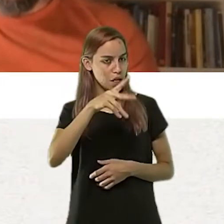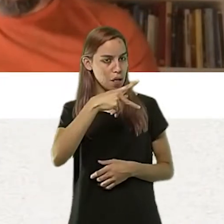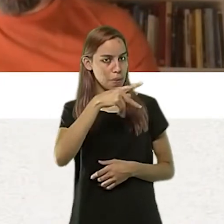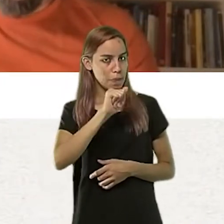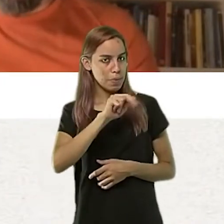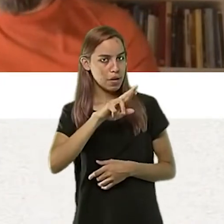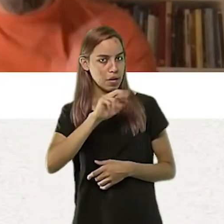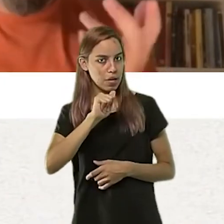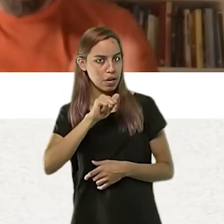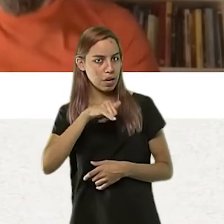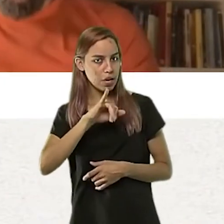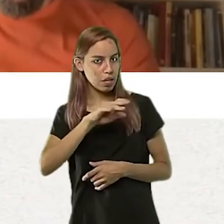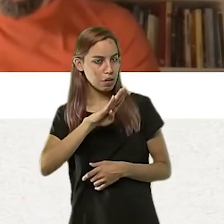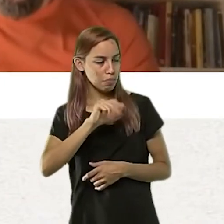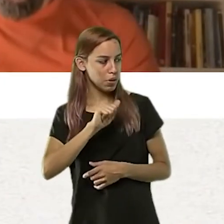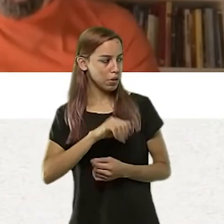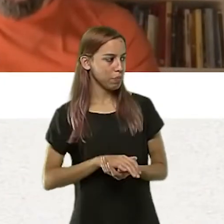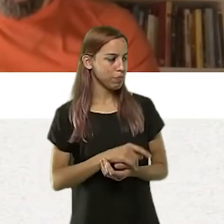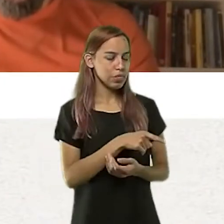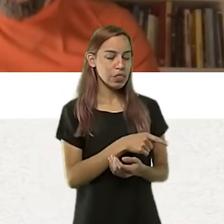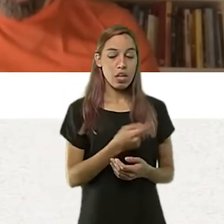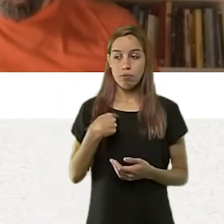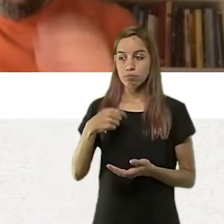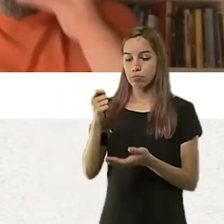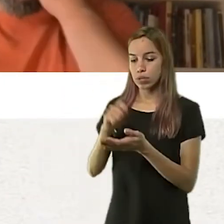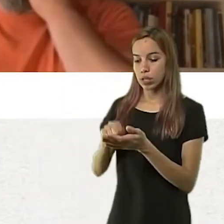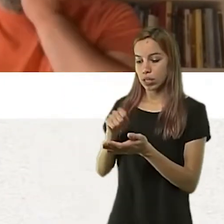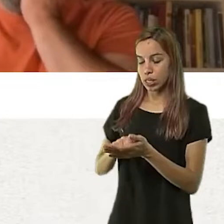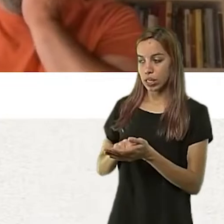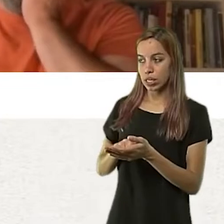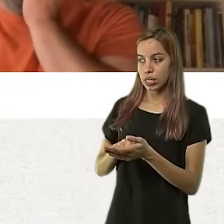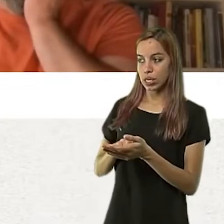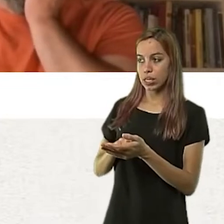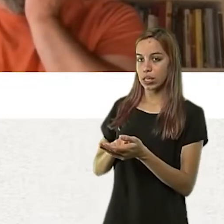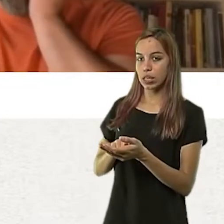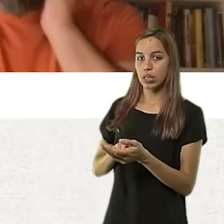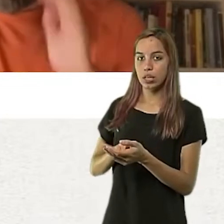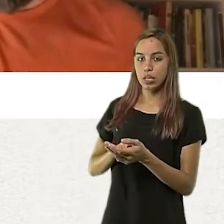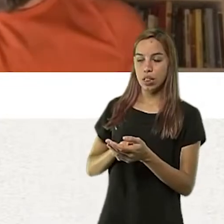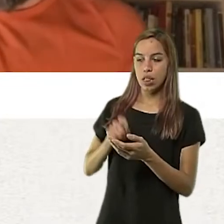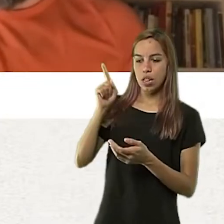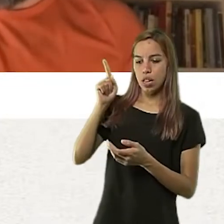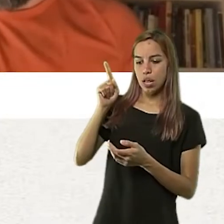Esse texto foi escrito para uma apresentação no MoMA em Nova Iorque